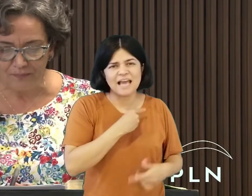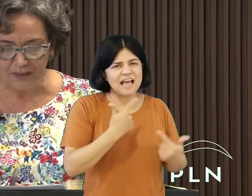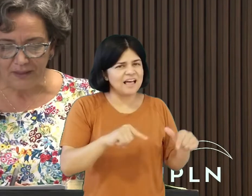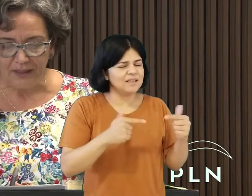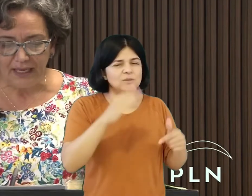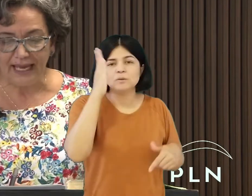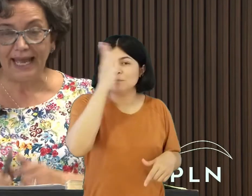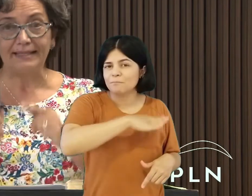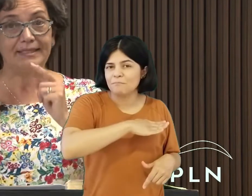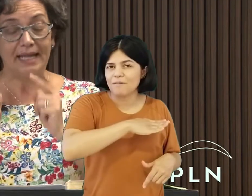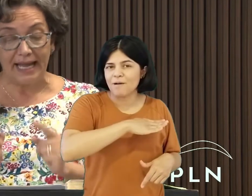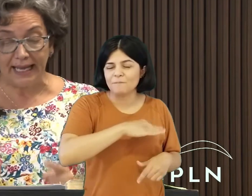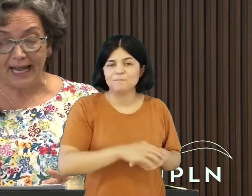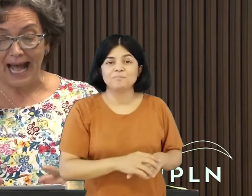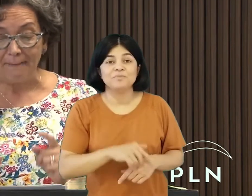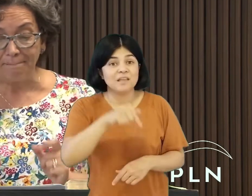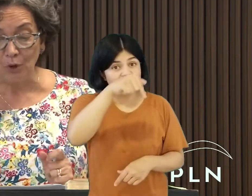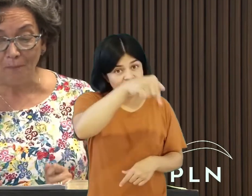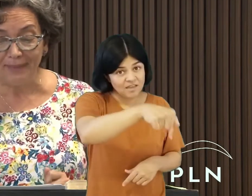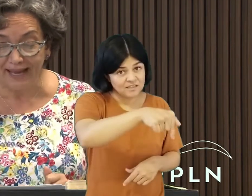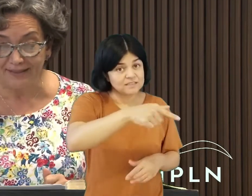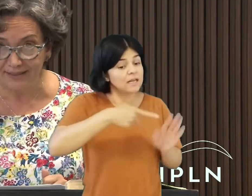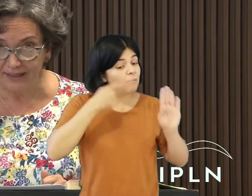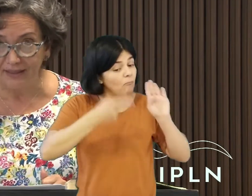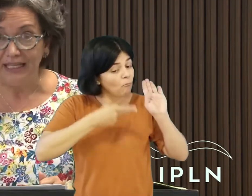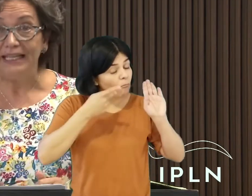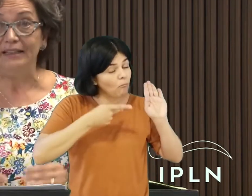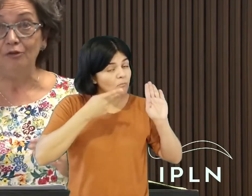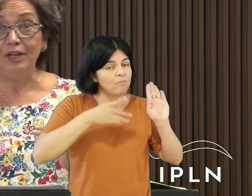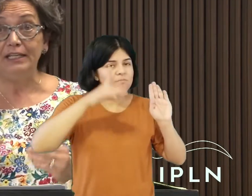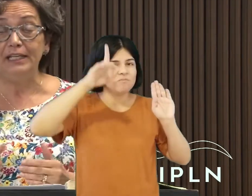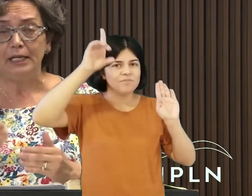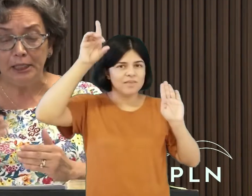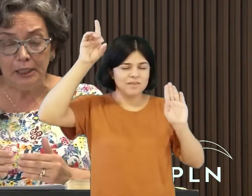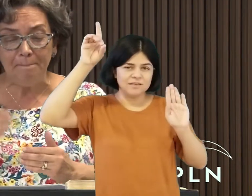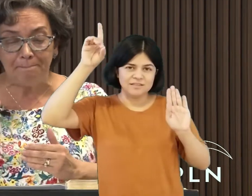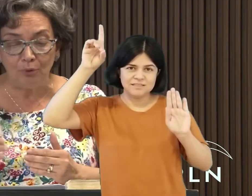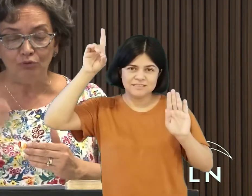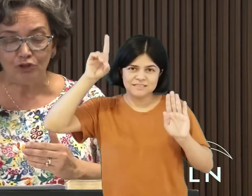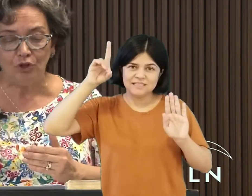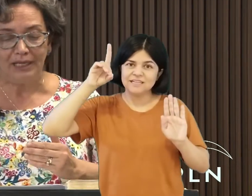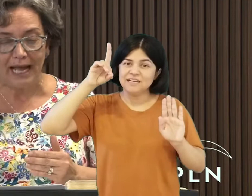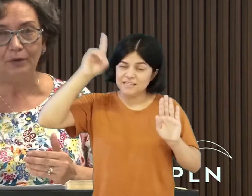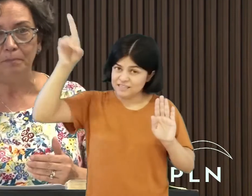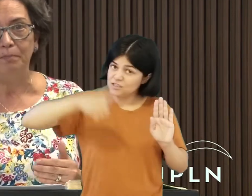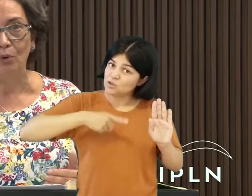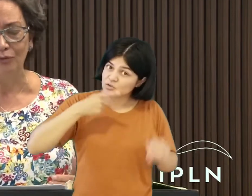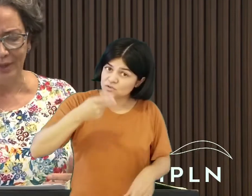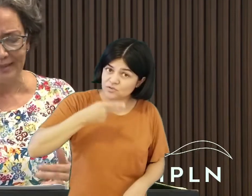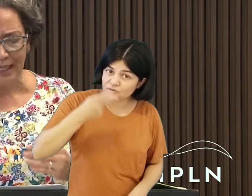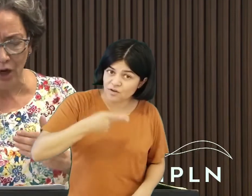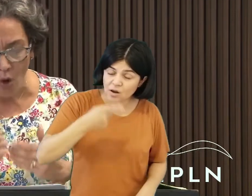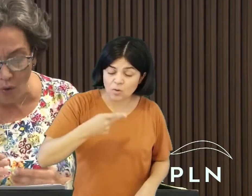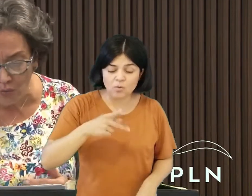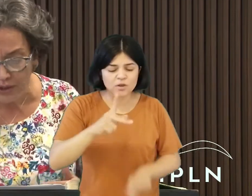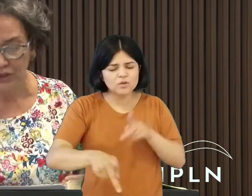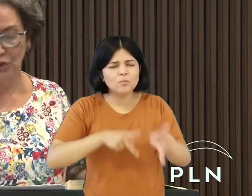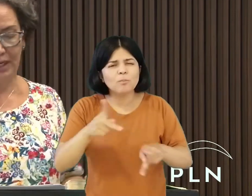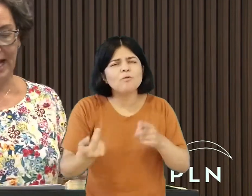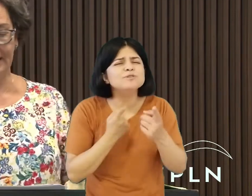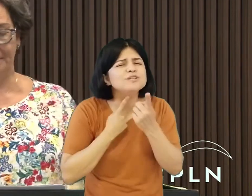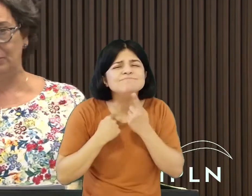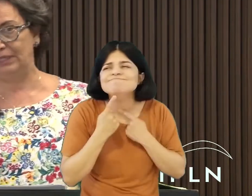mal. Essa era a promessa que deveria impulsionar o povo nessa